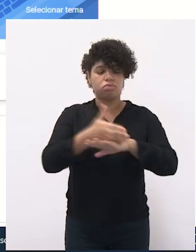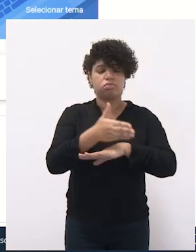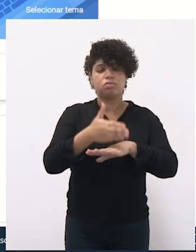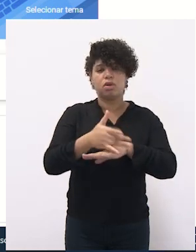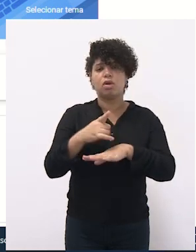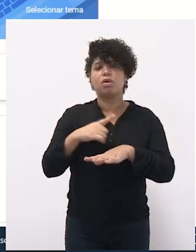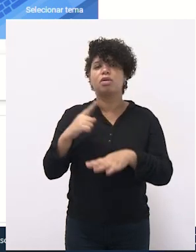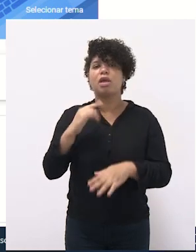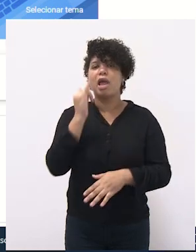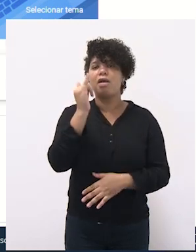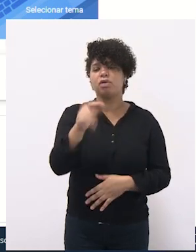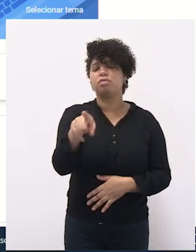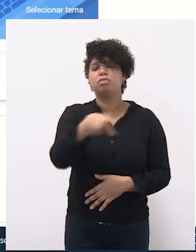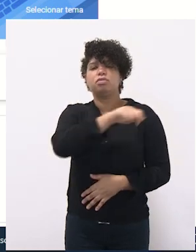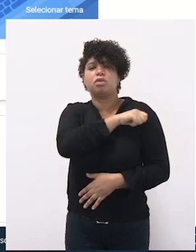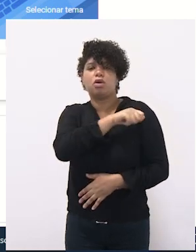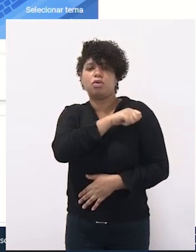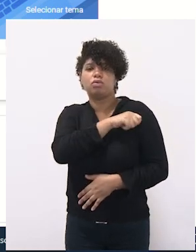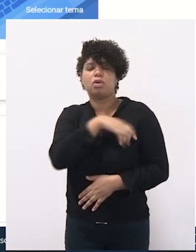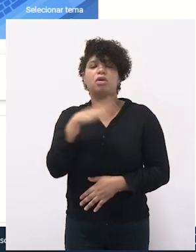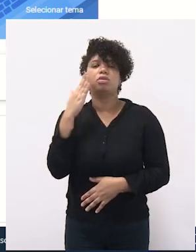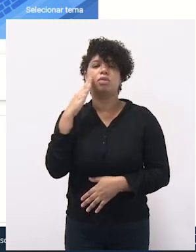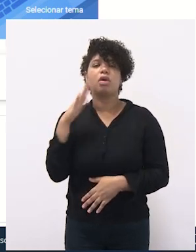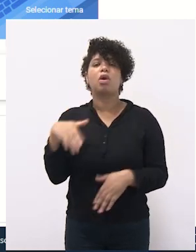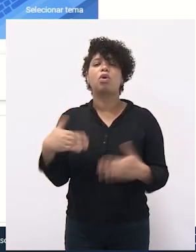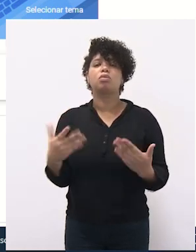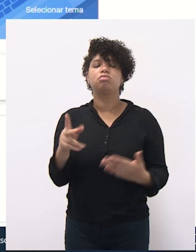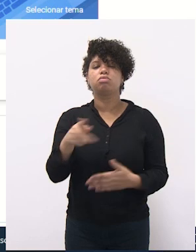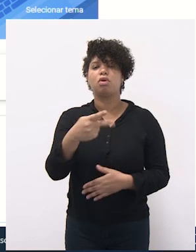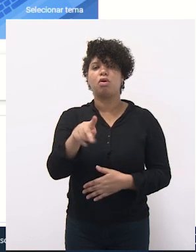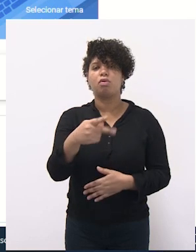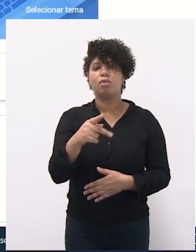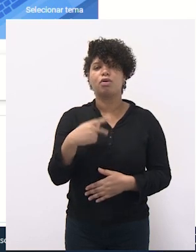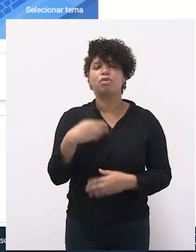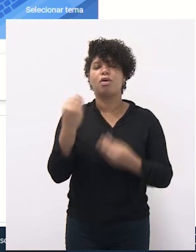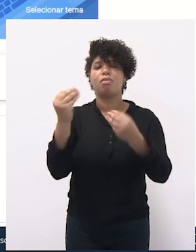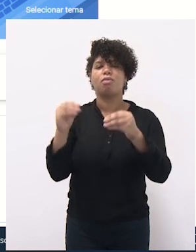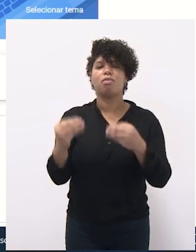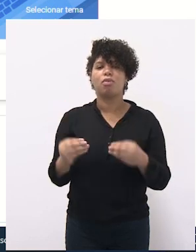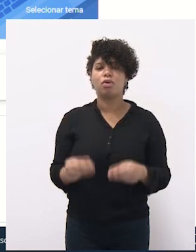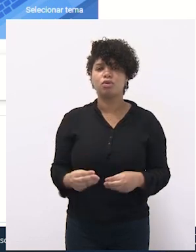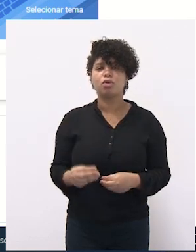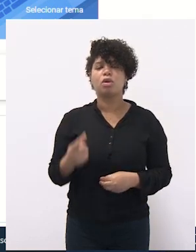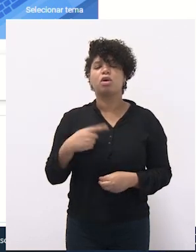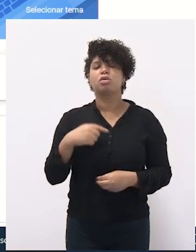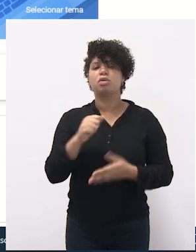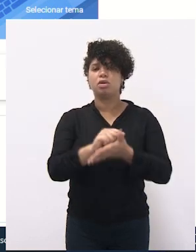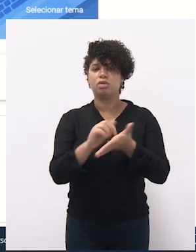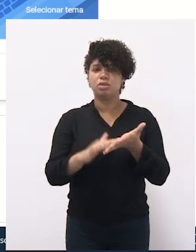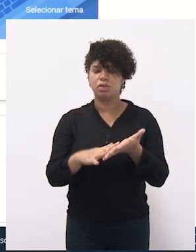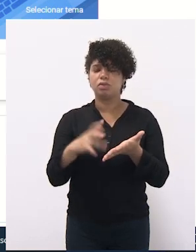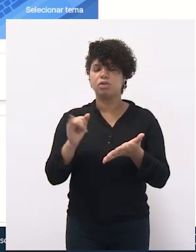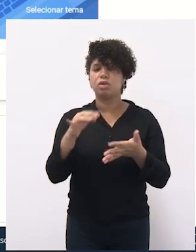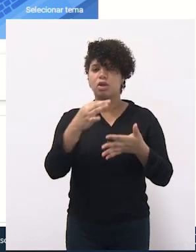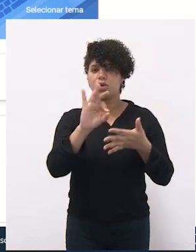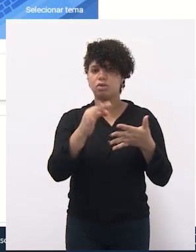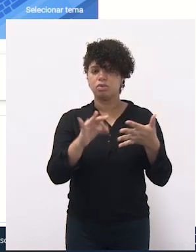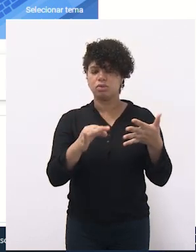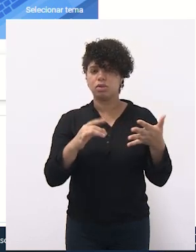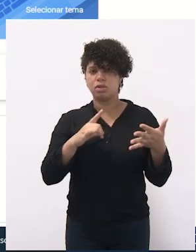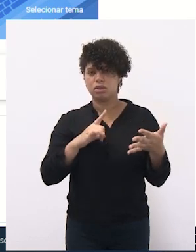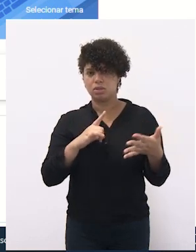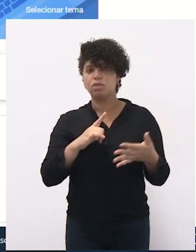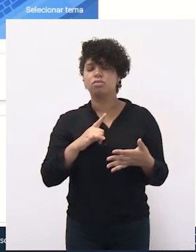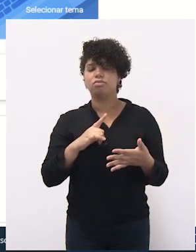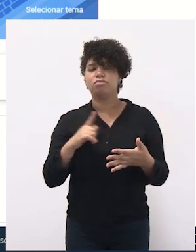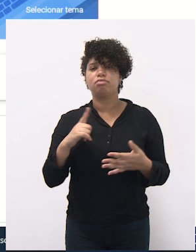uma notificação para o aluno, então ele sabe quando o professor postou atividade, ele sabe quando o professor corrigiu atividade, ele tem